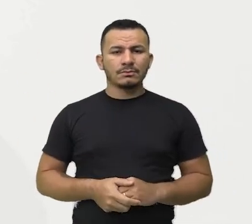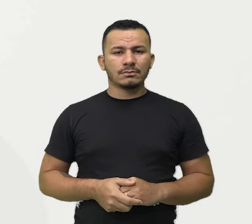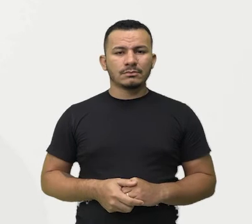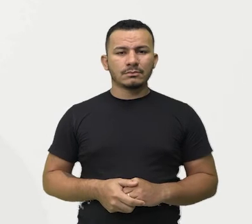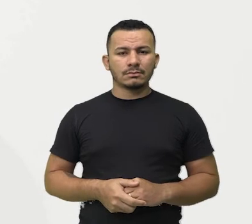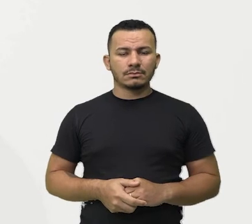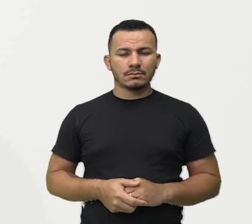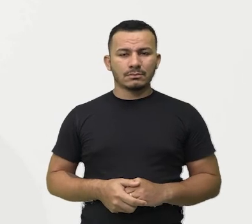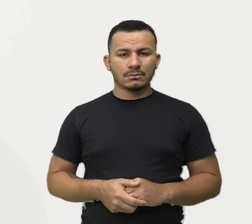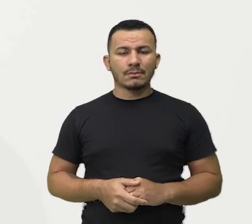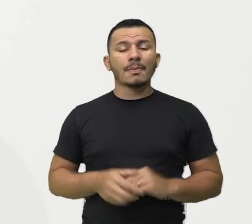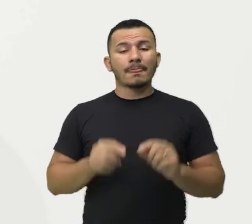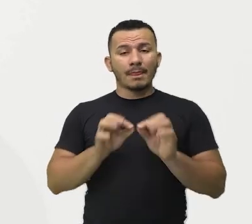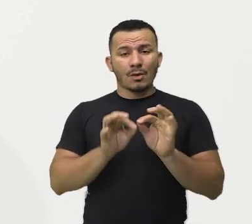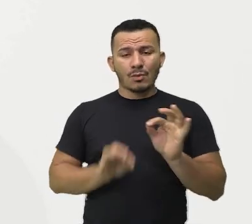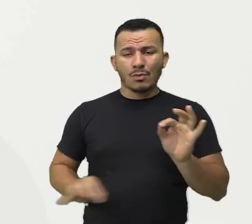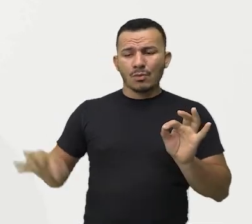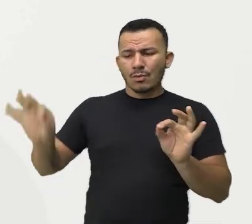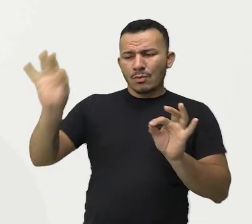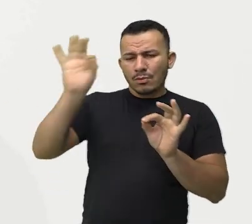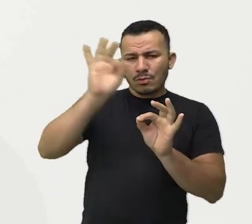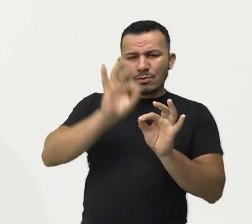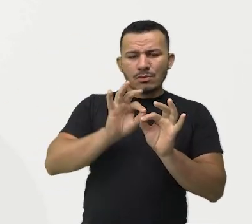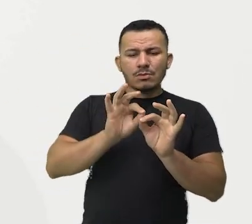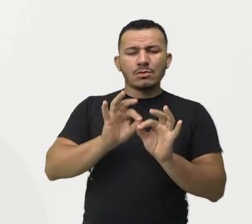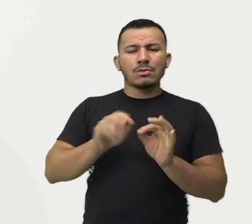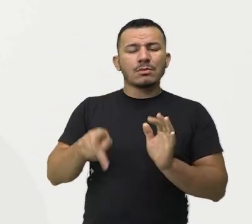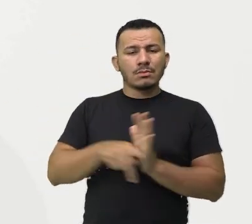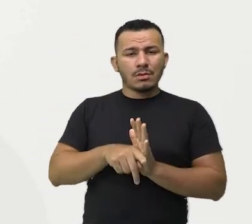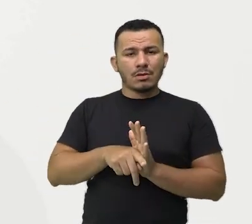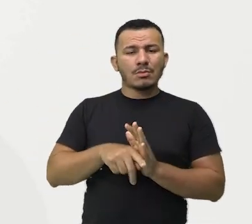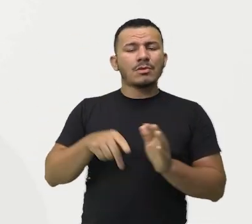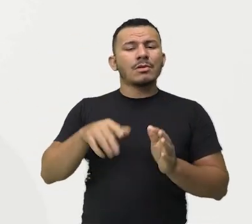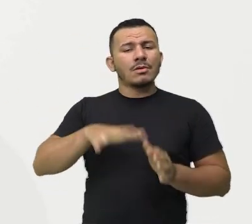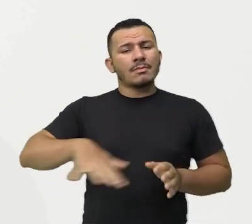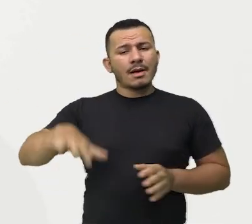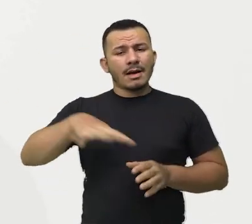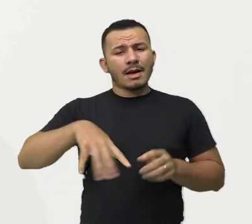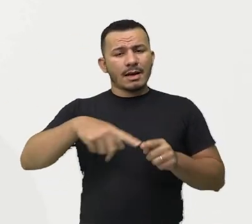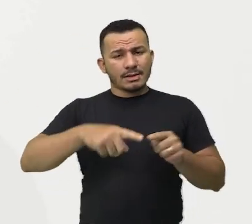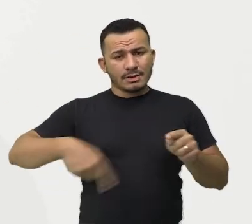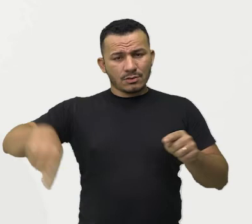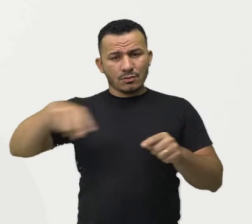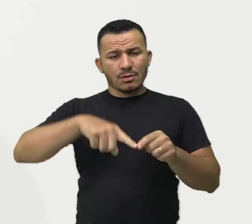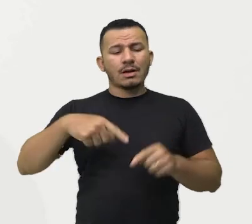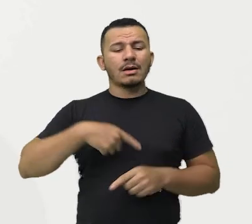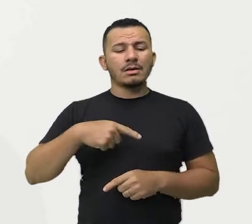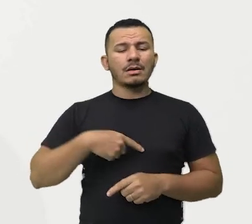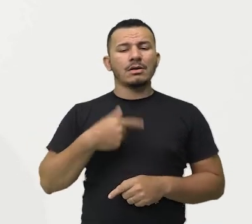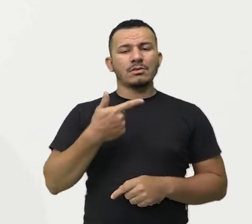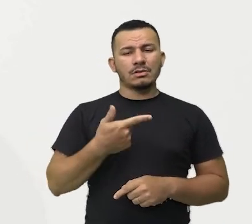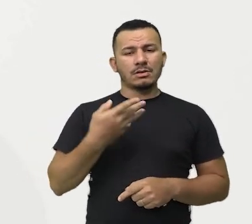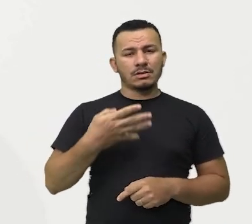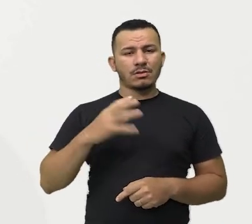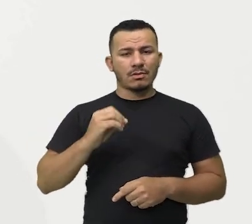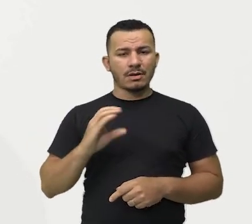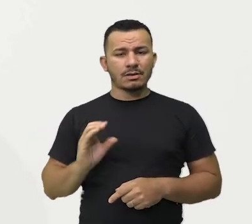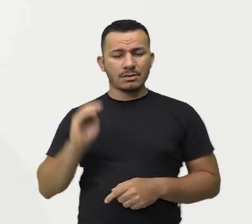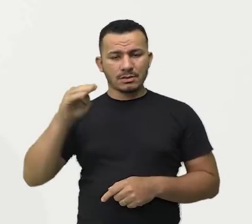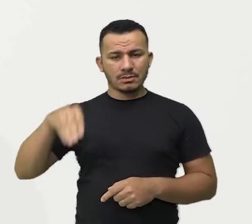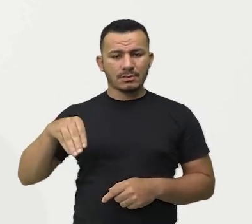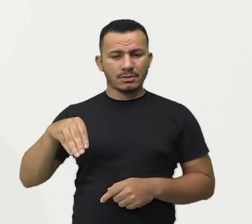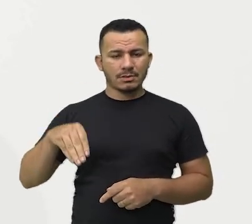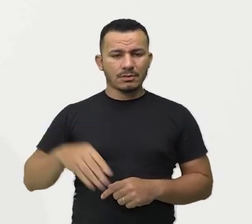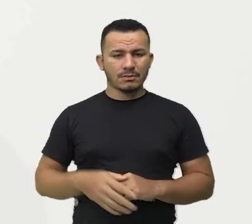né? Aquela linha ao lado, né? Então, ele falou o contorno de uma peça circular tem 240